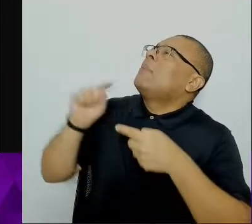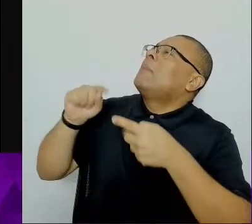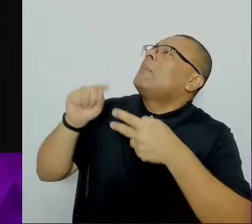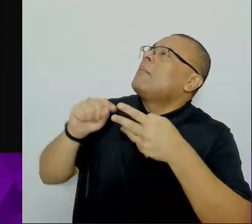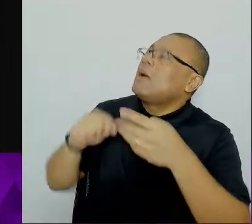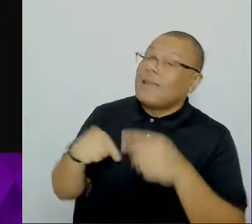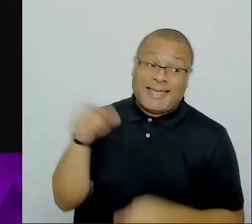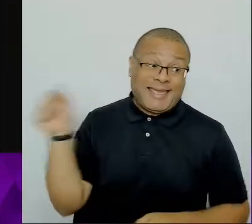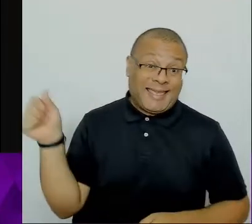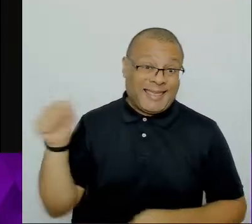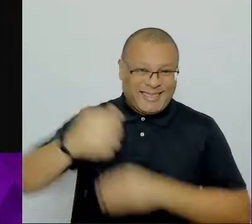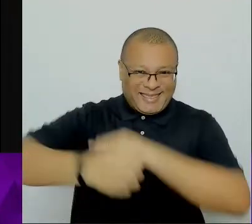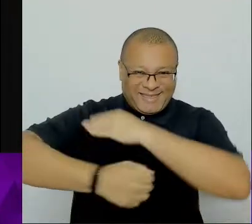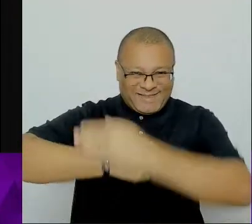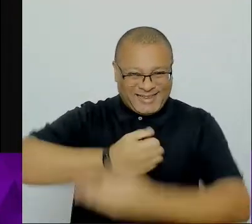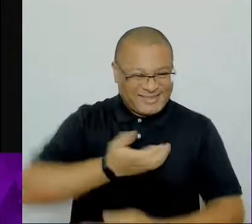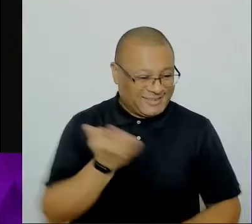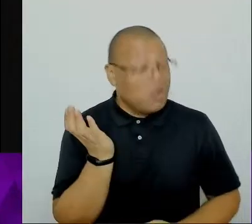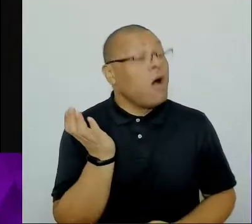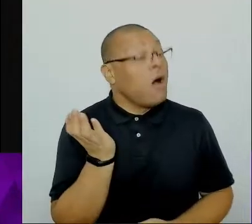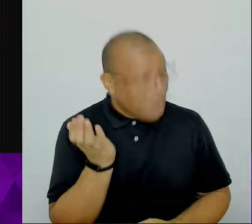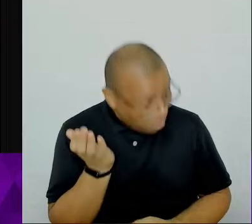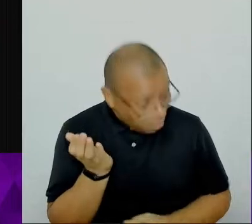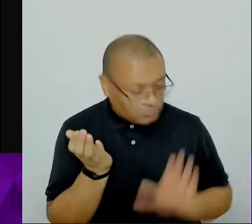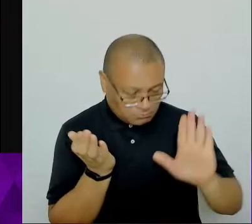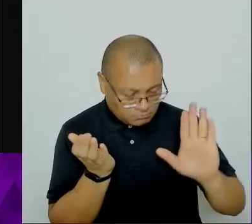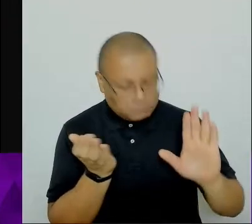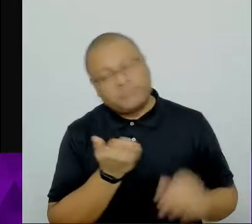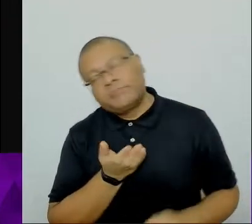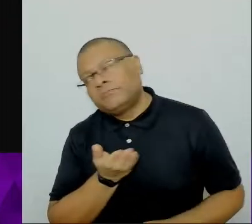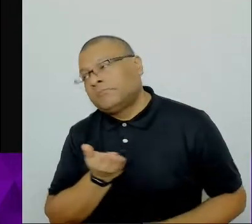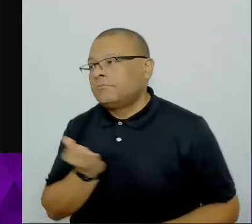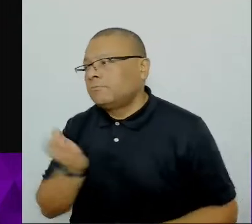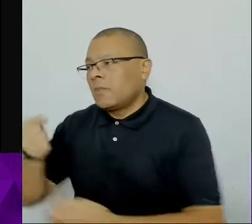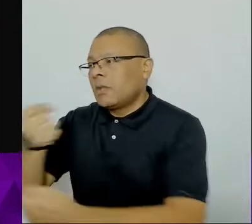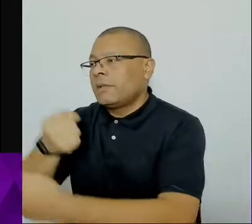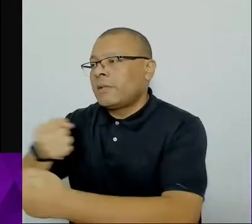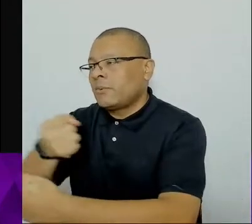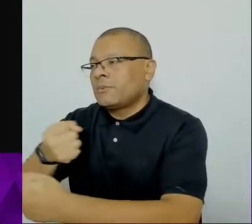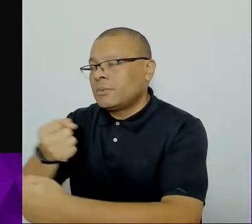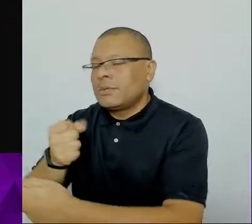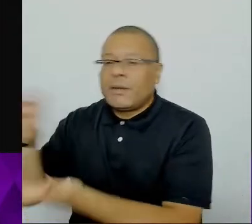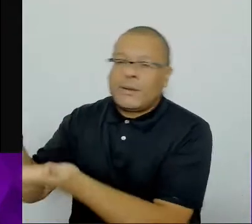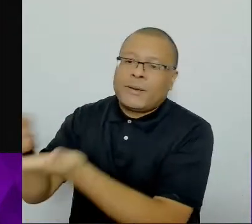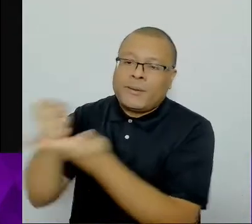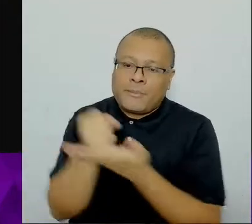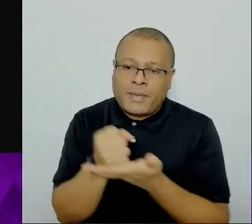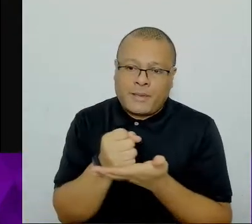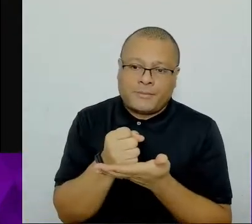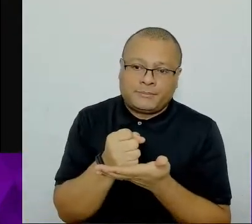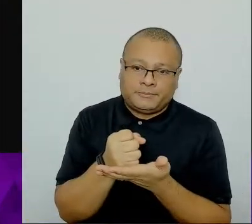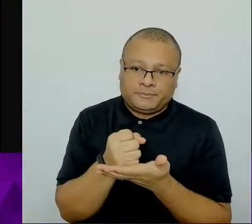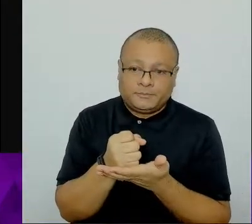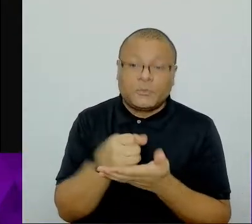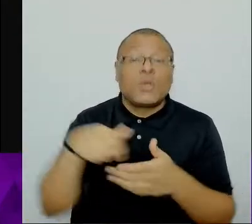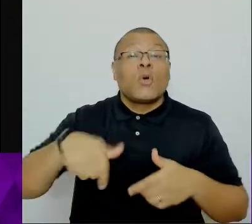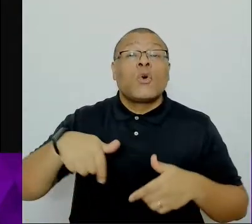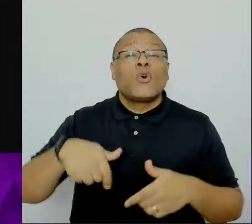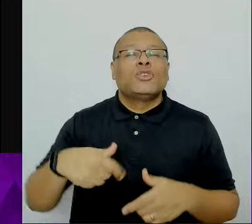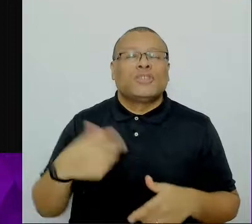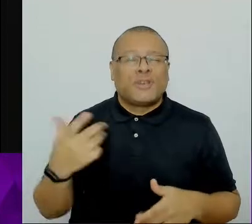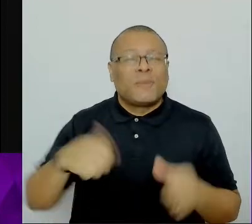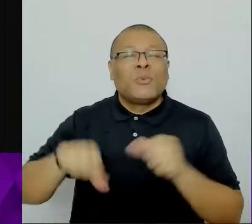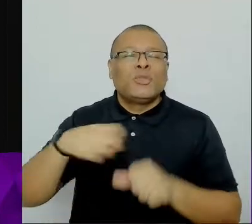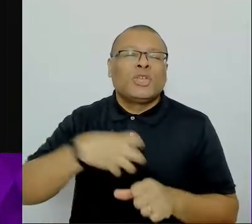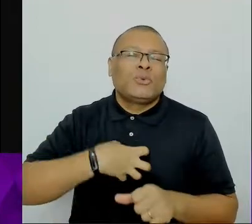pedido, devolve para o garçom, né? Alguns restaurantes você pode buscar diretamente na cozinha, né? Porque está crescendo muito esse tipo de coisa.